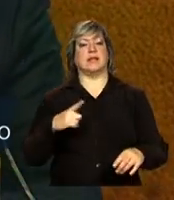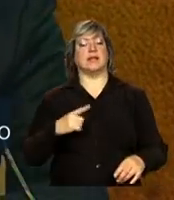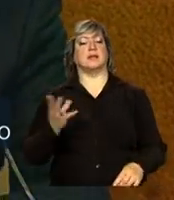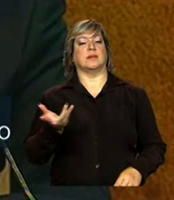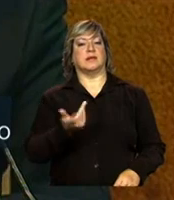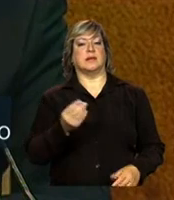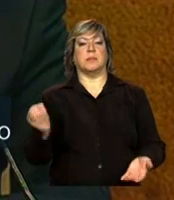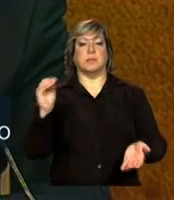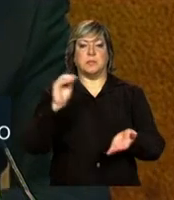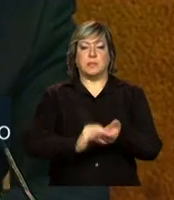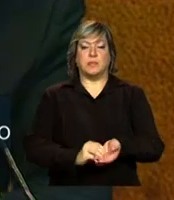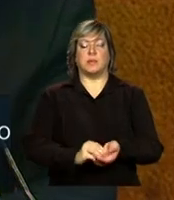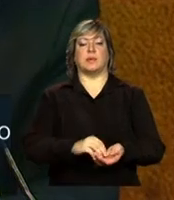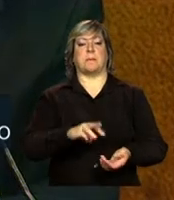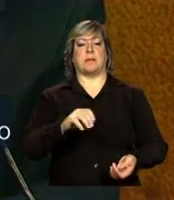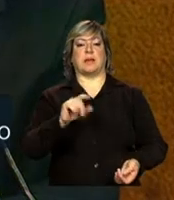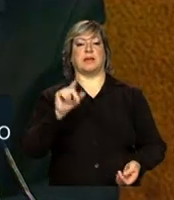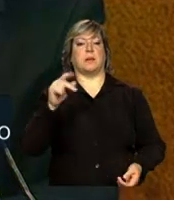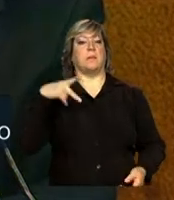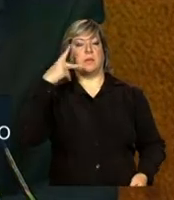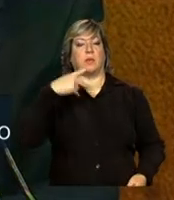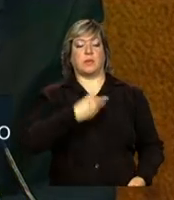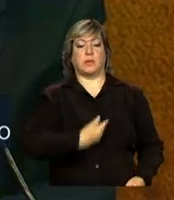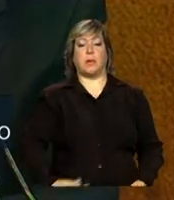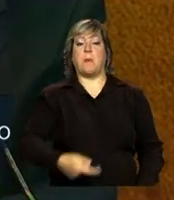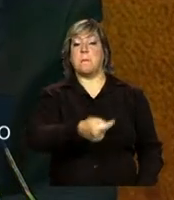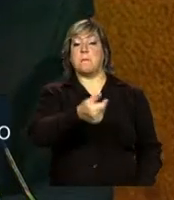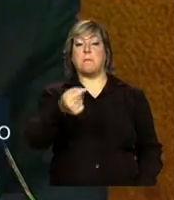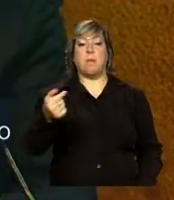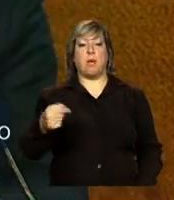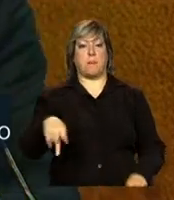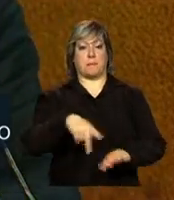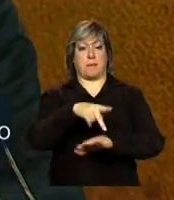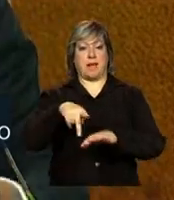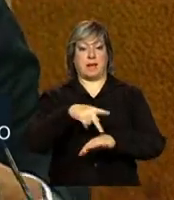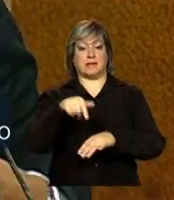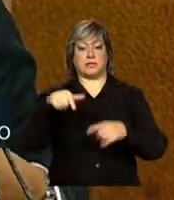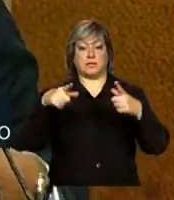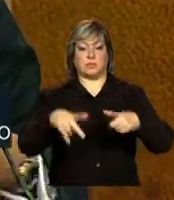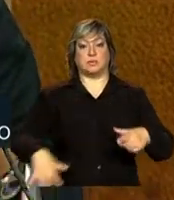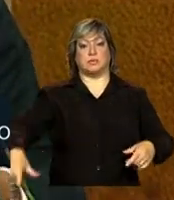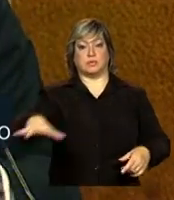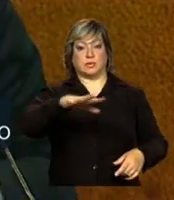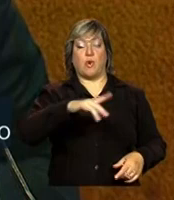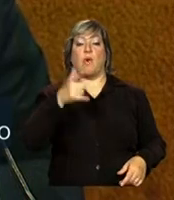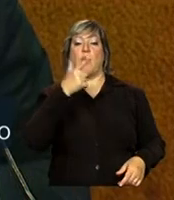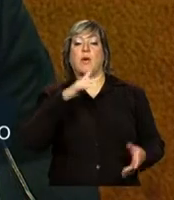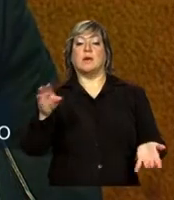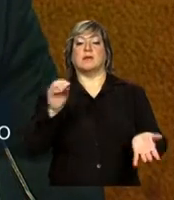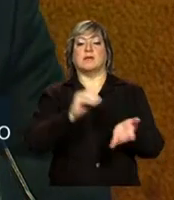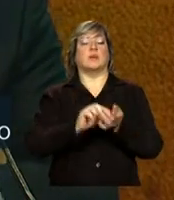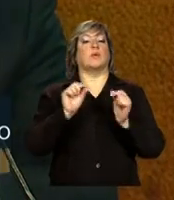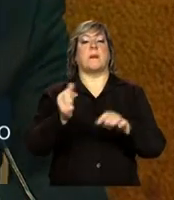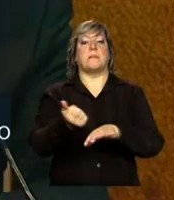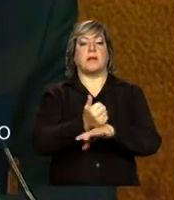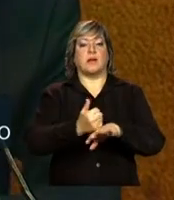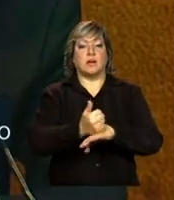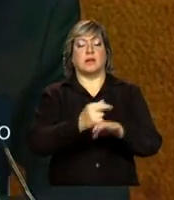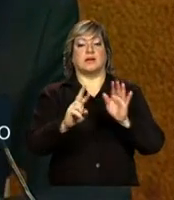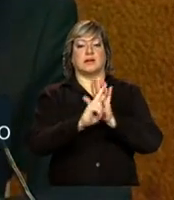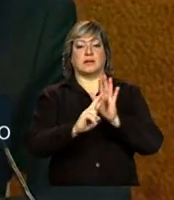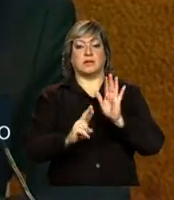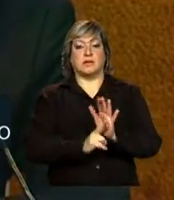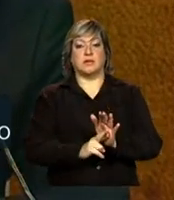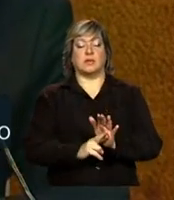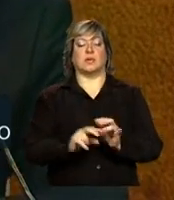uma medida de política pública que poucos países da região conseguem implementar que é a melhoria da regulação por